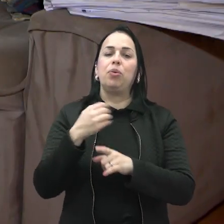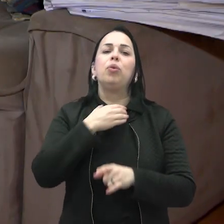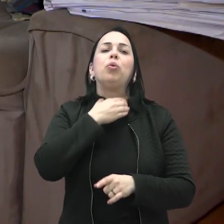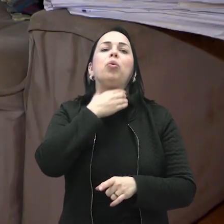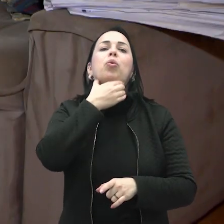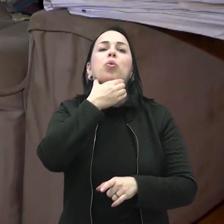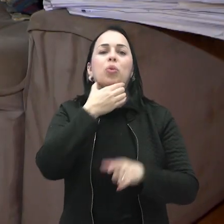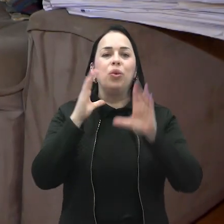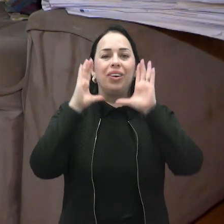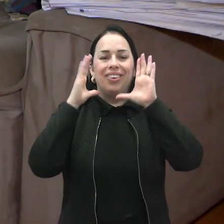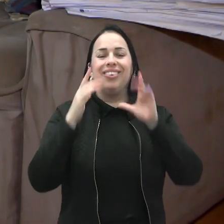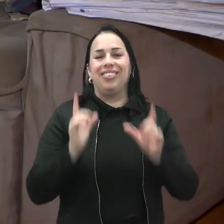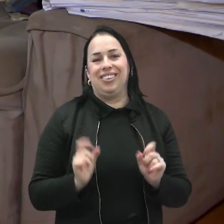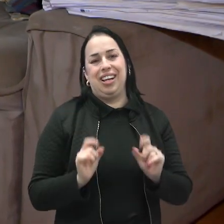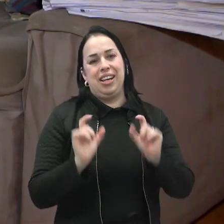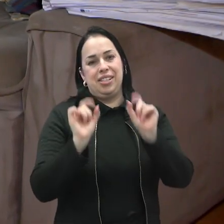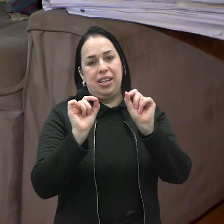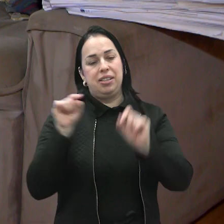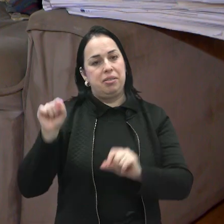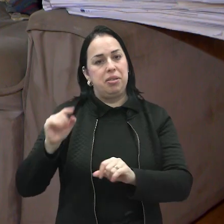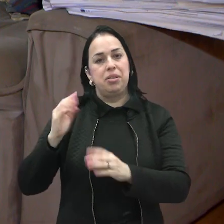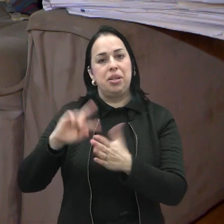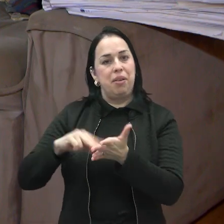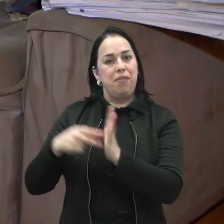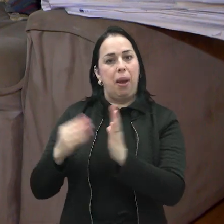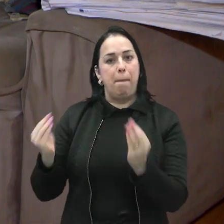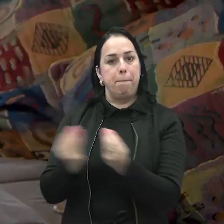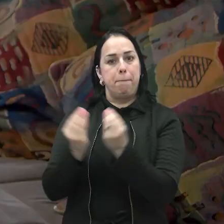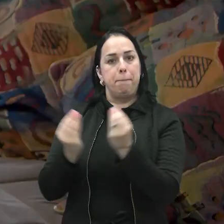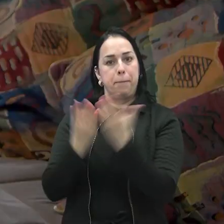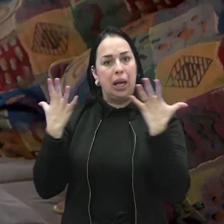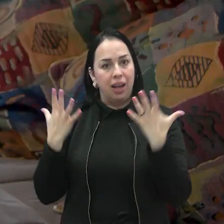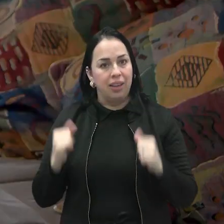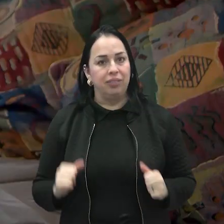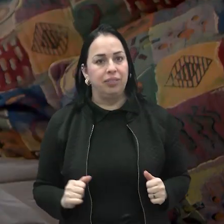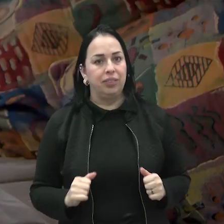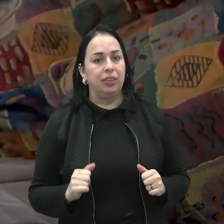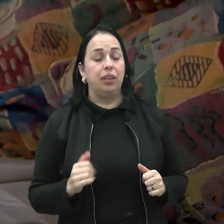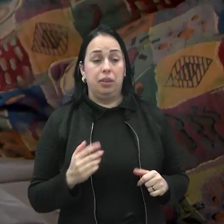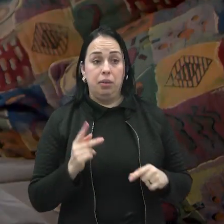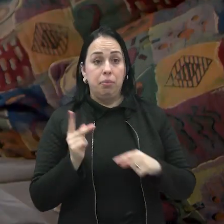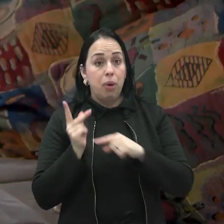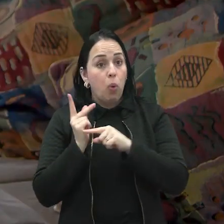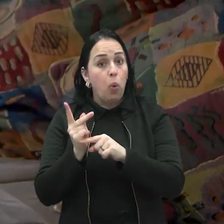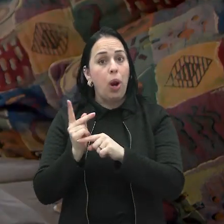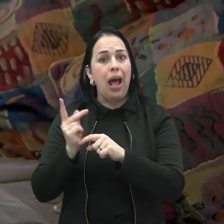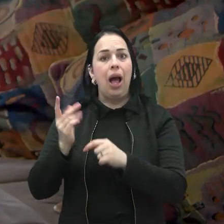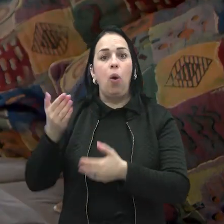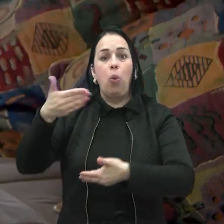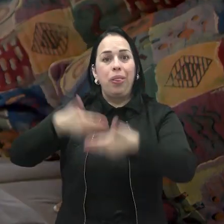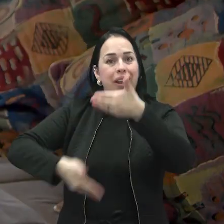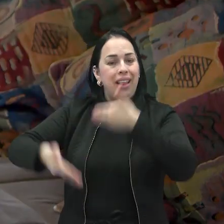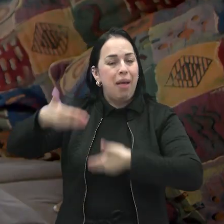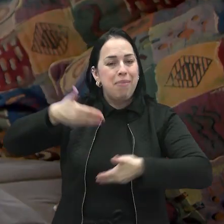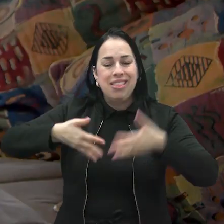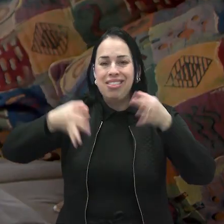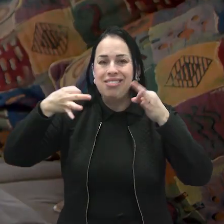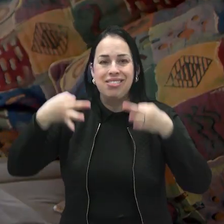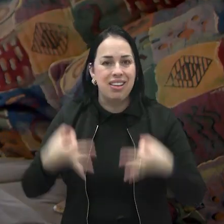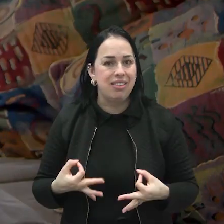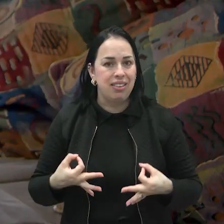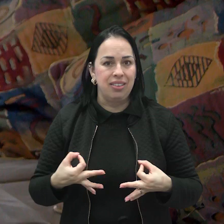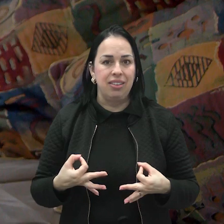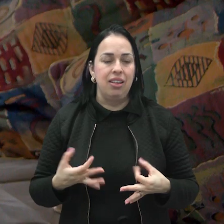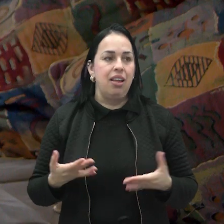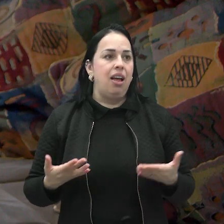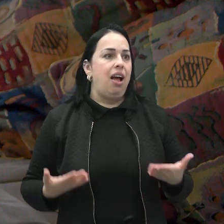de cabeça e pescoço foi um verdadeiro milagre. Buscar um tratamento adequado.